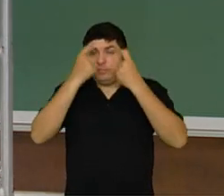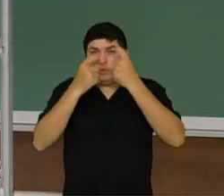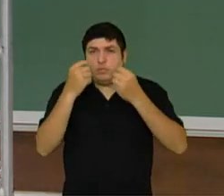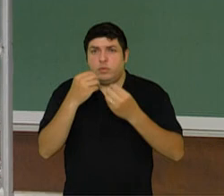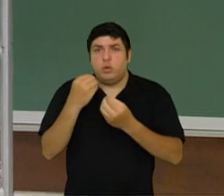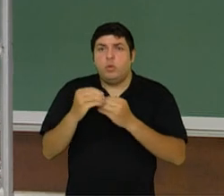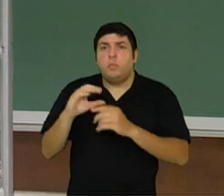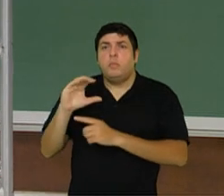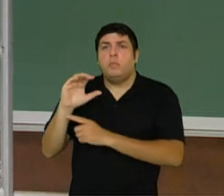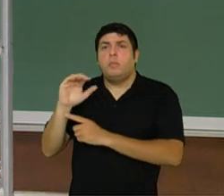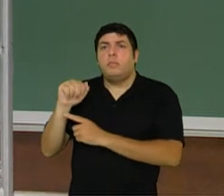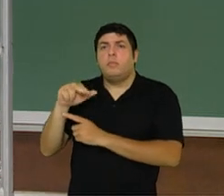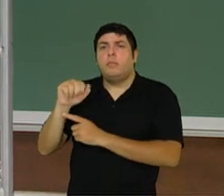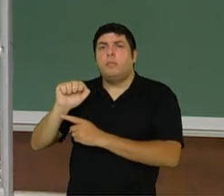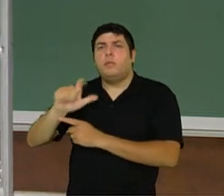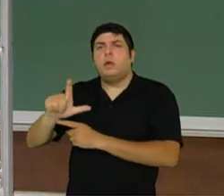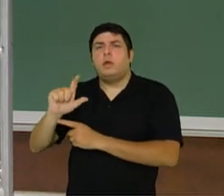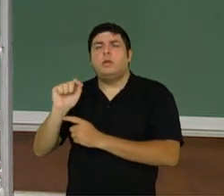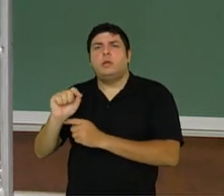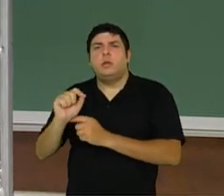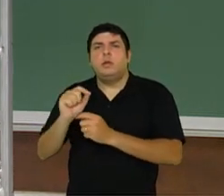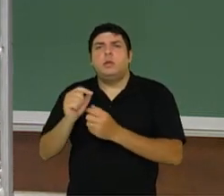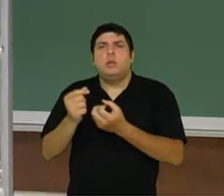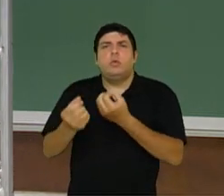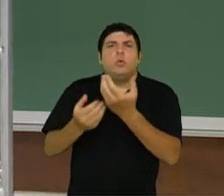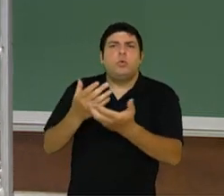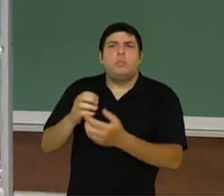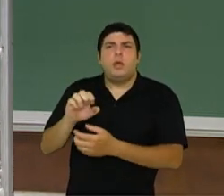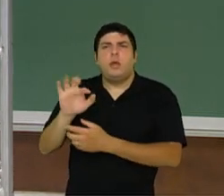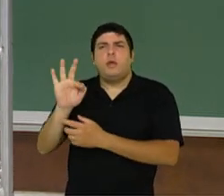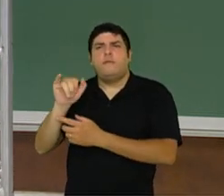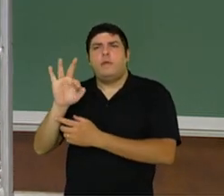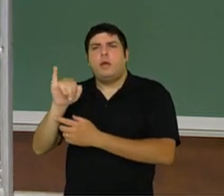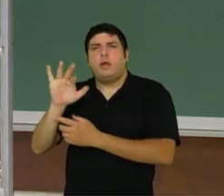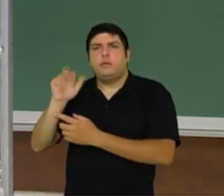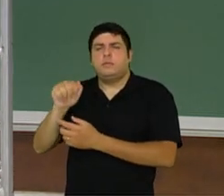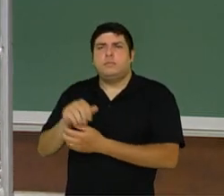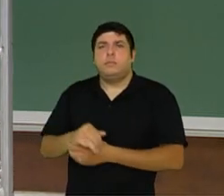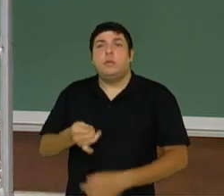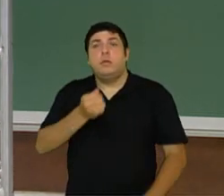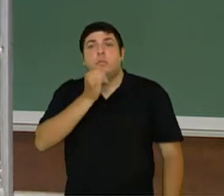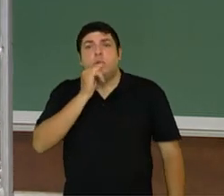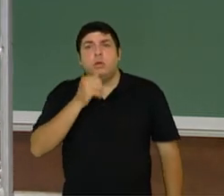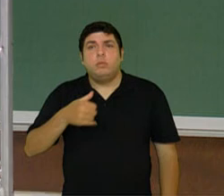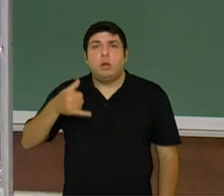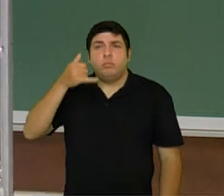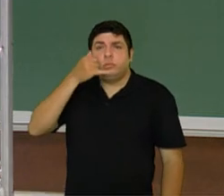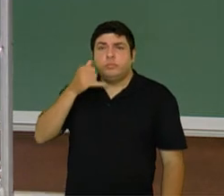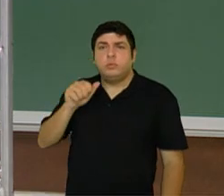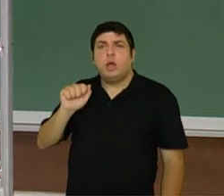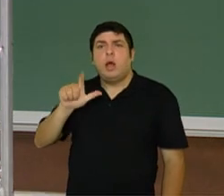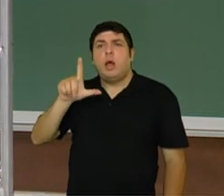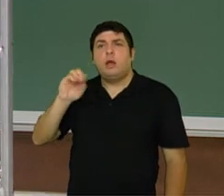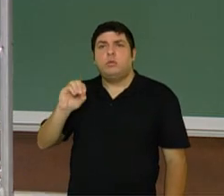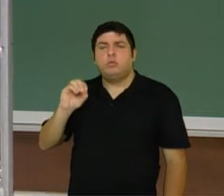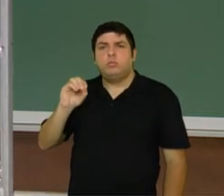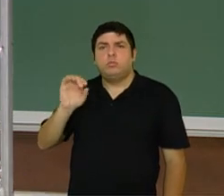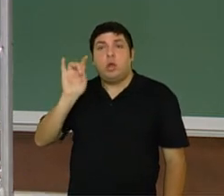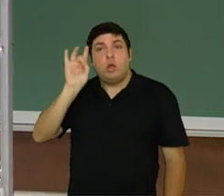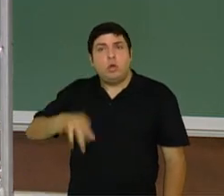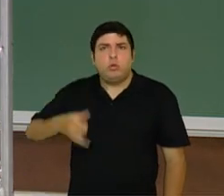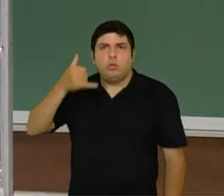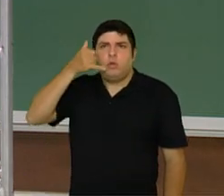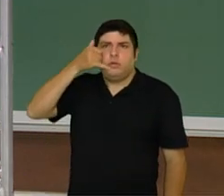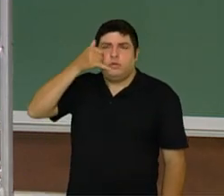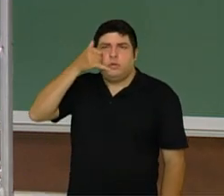que eu estou usando, a gente chama de função fática. Então, por exemplo, você fala alô. Você só fala alô se você está no telefone. Se você